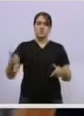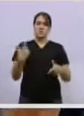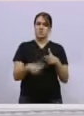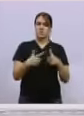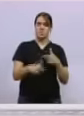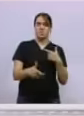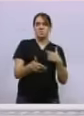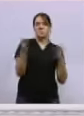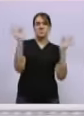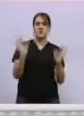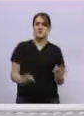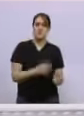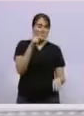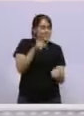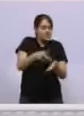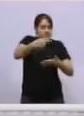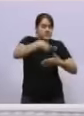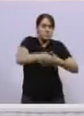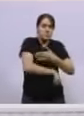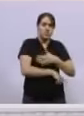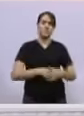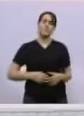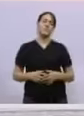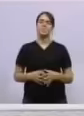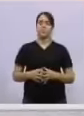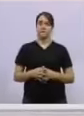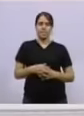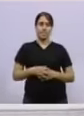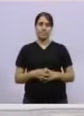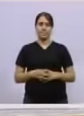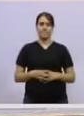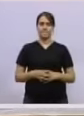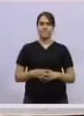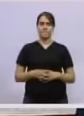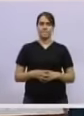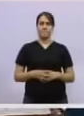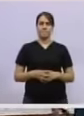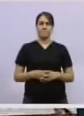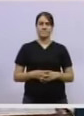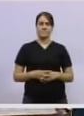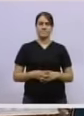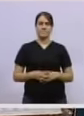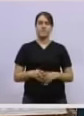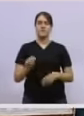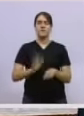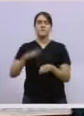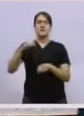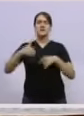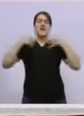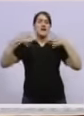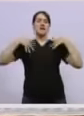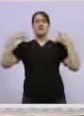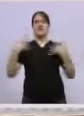infértil. Não há felicidade fértil fora do sofrimento. Pode observar, aquilo que mais te alegrou na vida é aquilo que mais